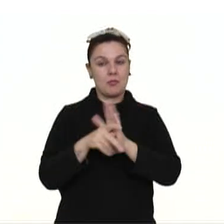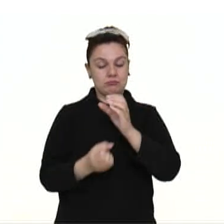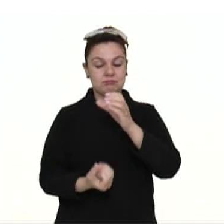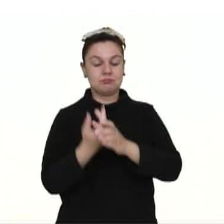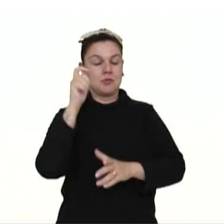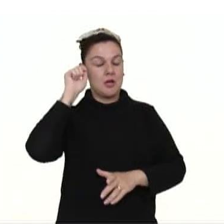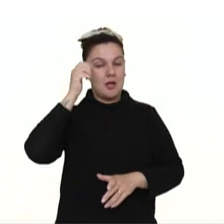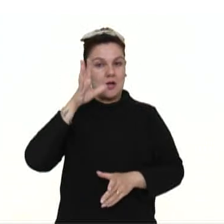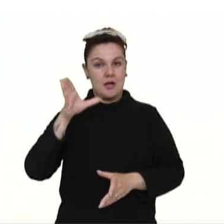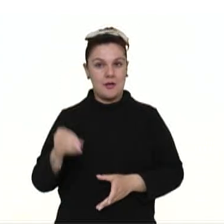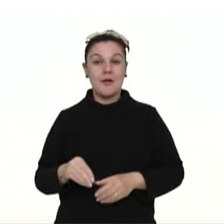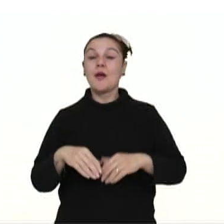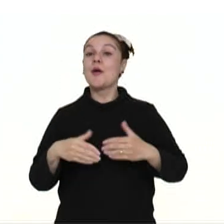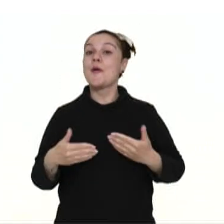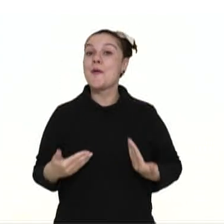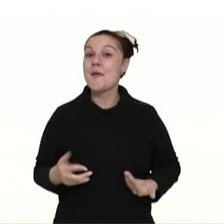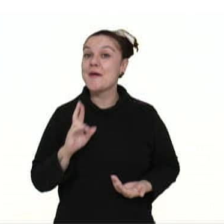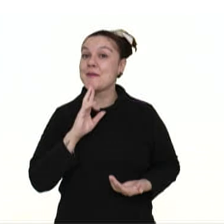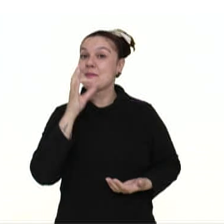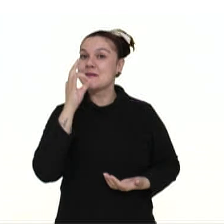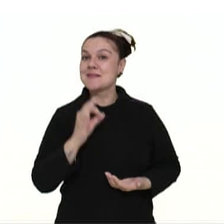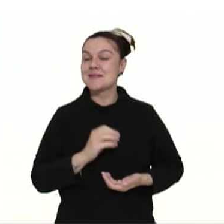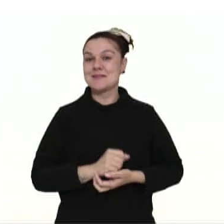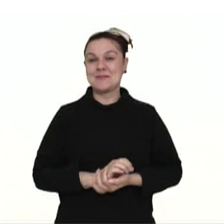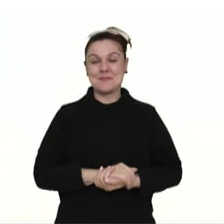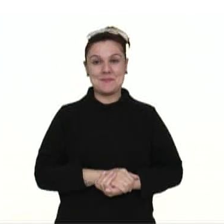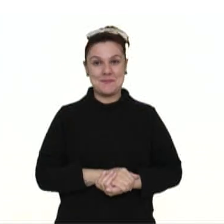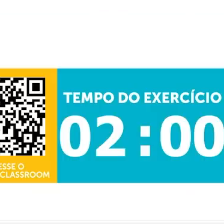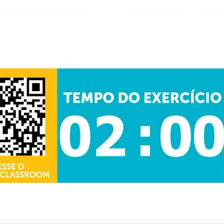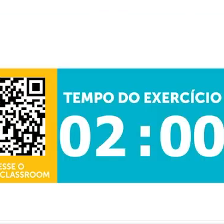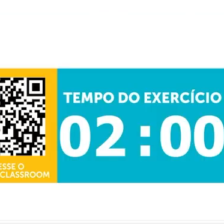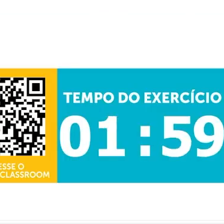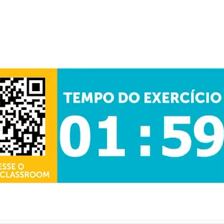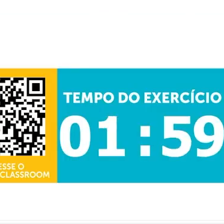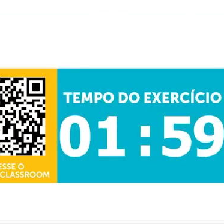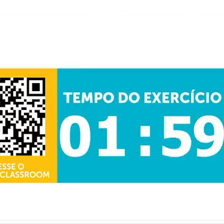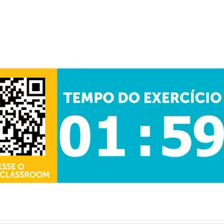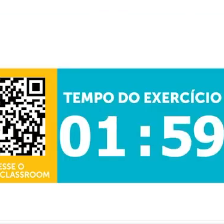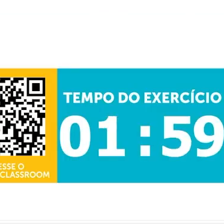capital. Qual é a resposta certa?